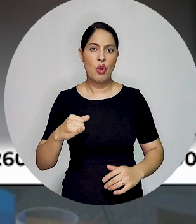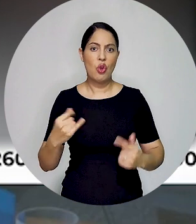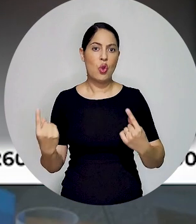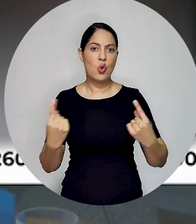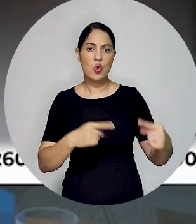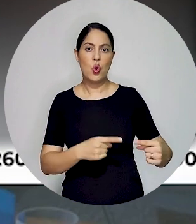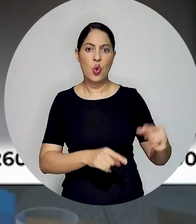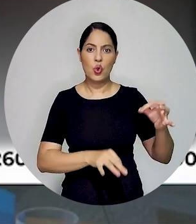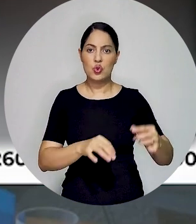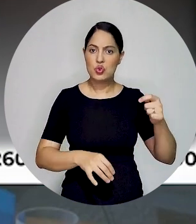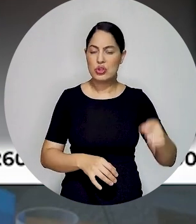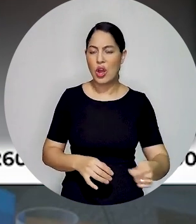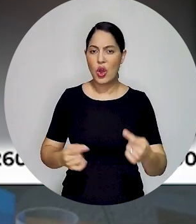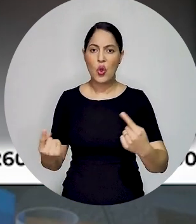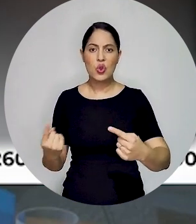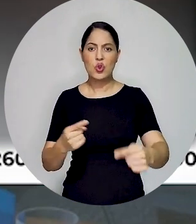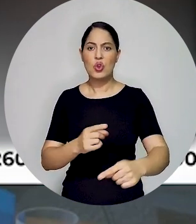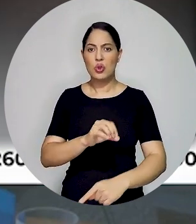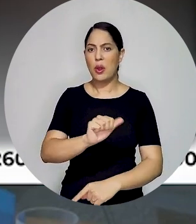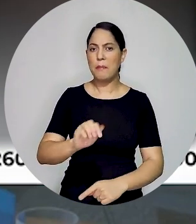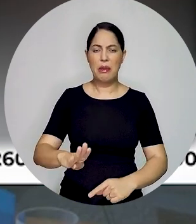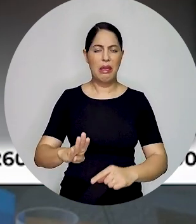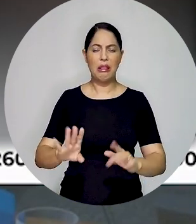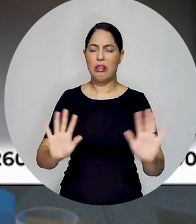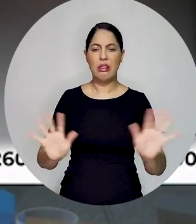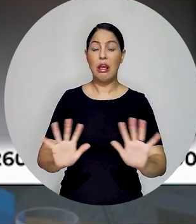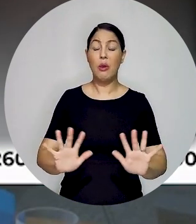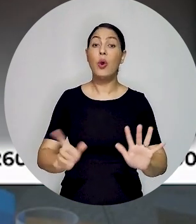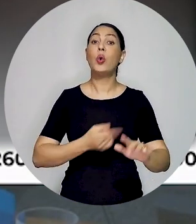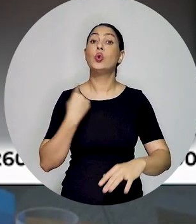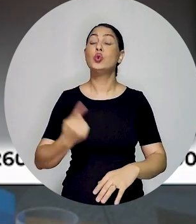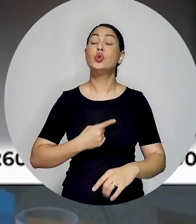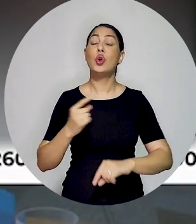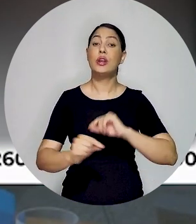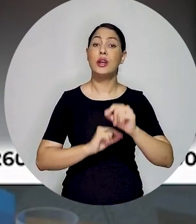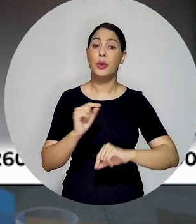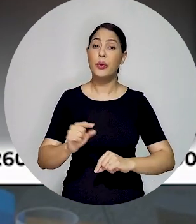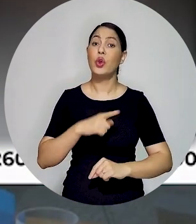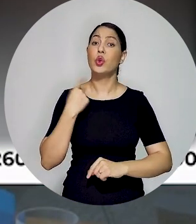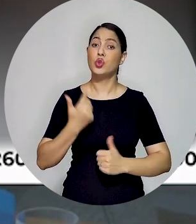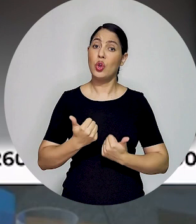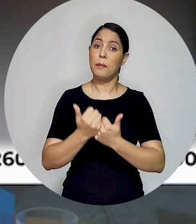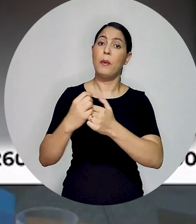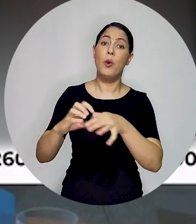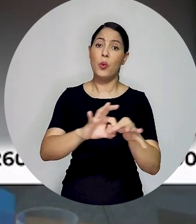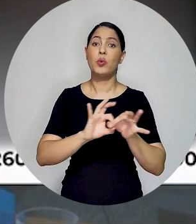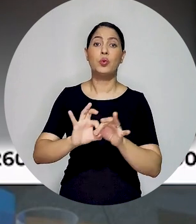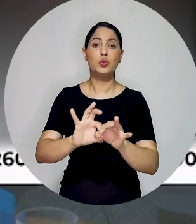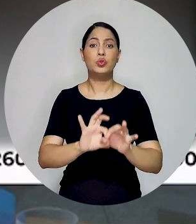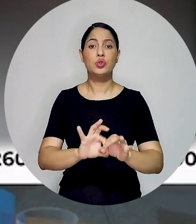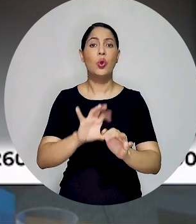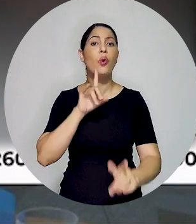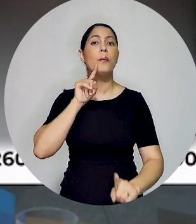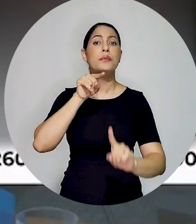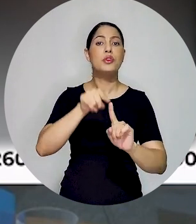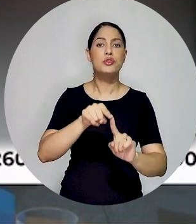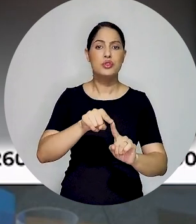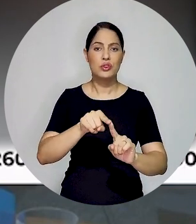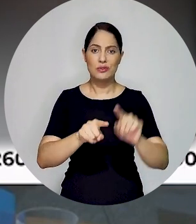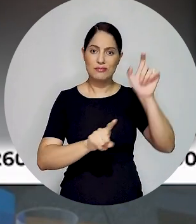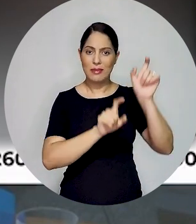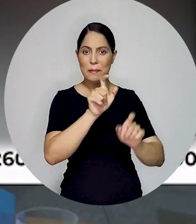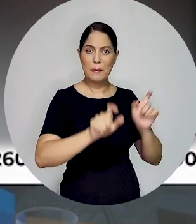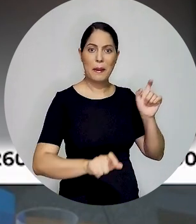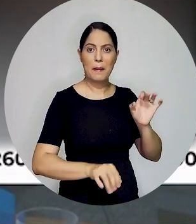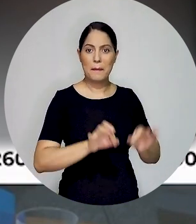confronto CNJ contra a magistratura, contra a AB, estamos todos juntos voltados para a unidade do nosso país e